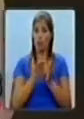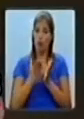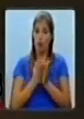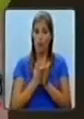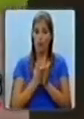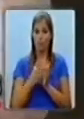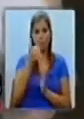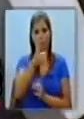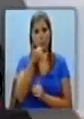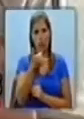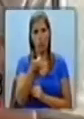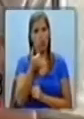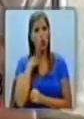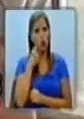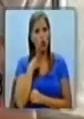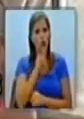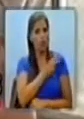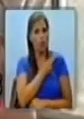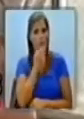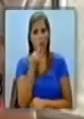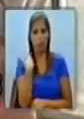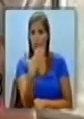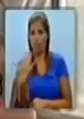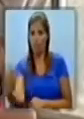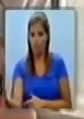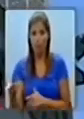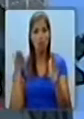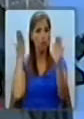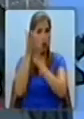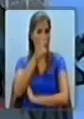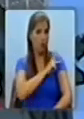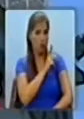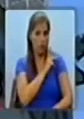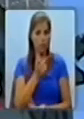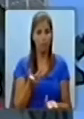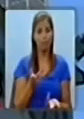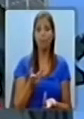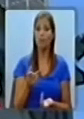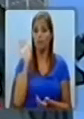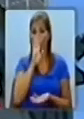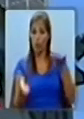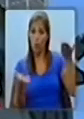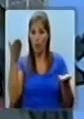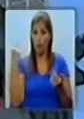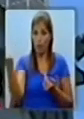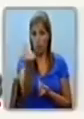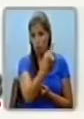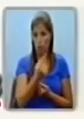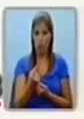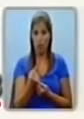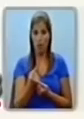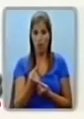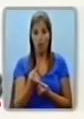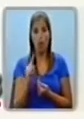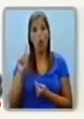52 cursos quando chave o porto oferece para entrada na universidade se formos comparar com deus com shows com gêneros